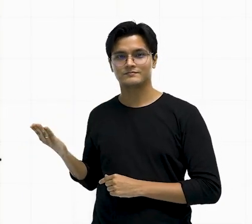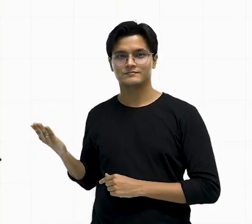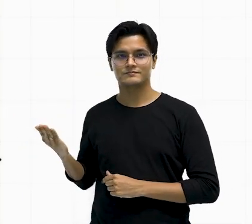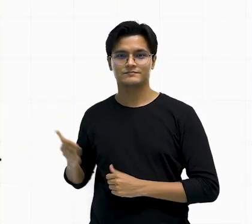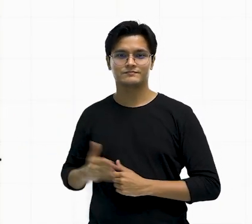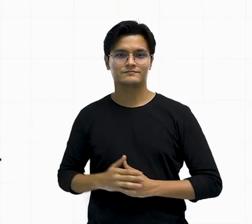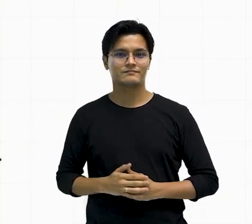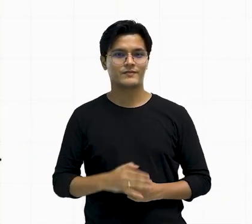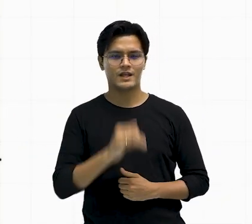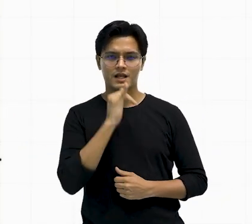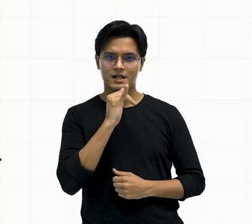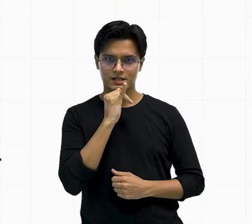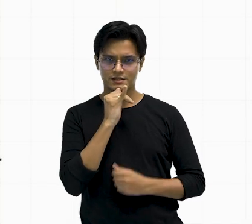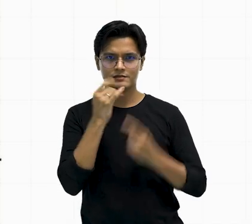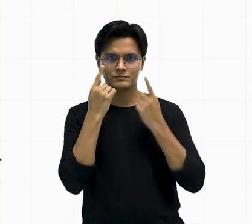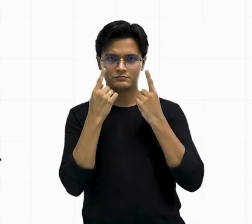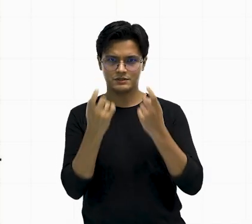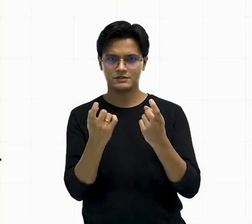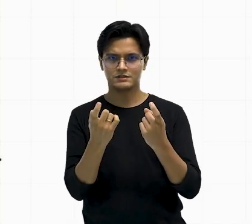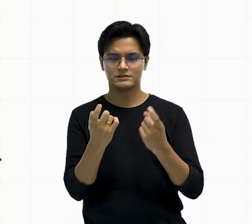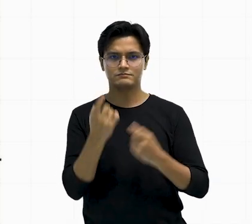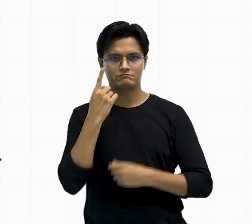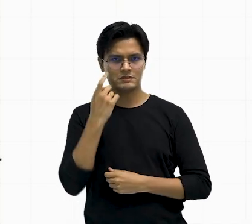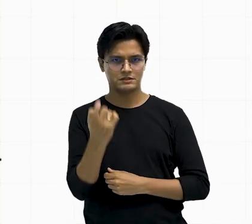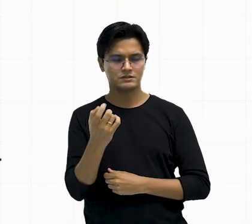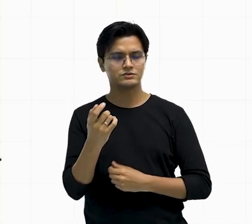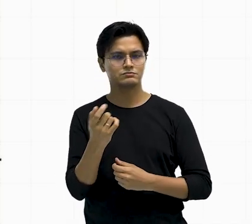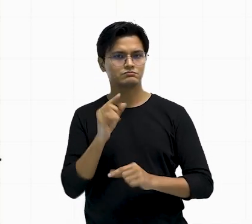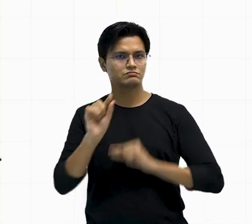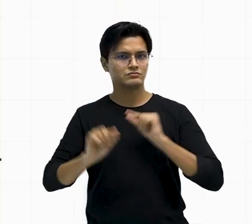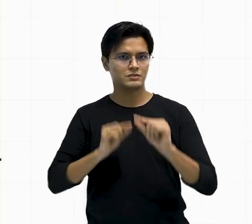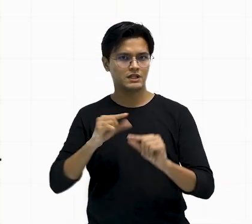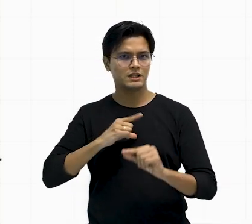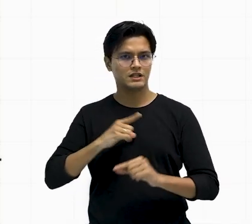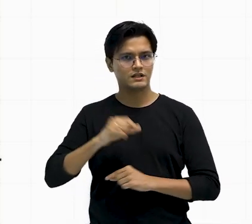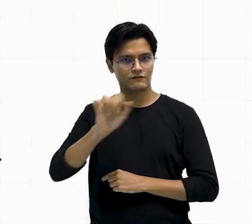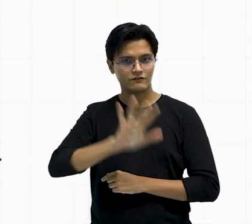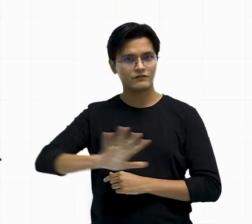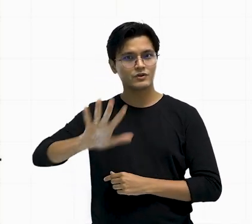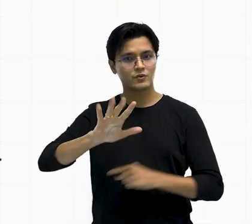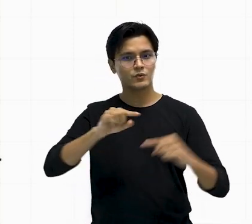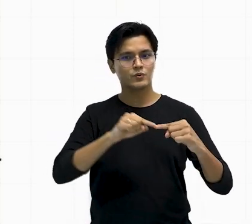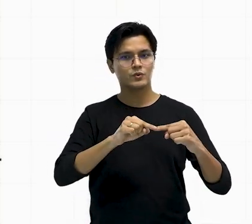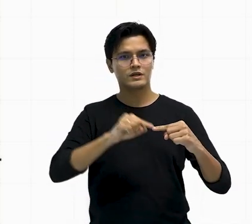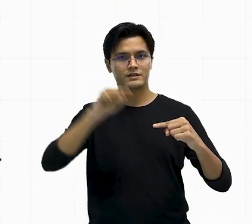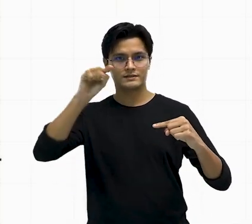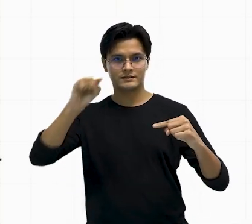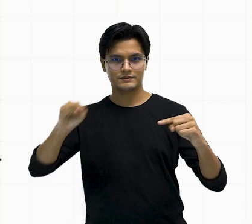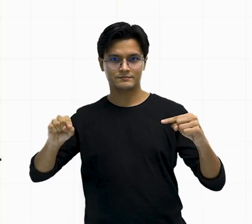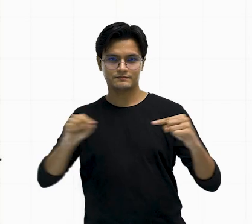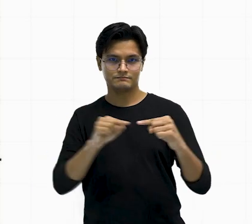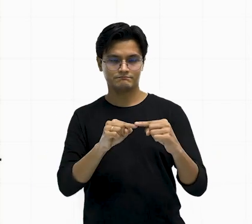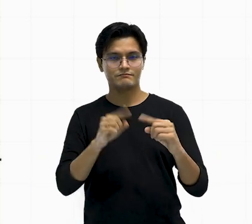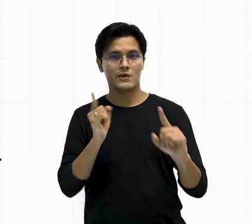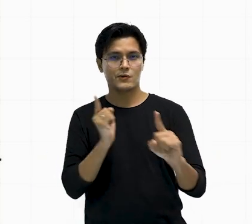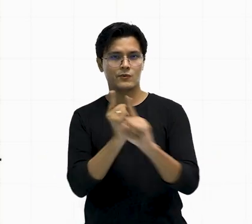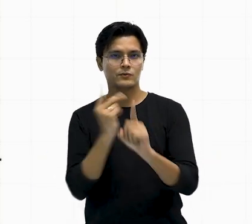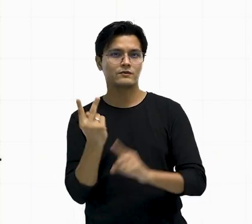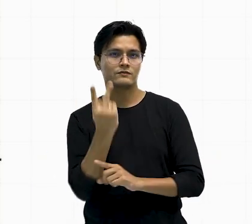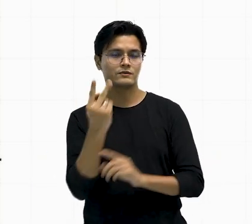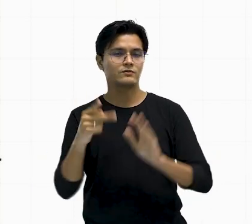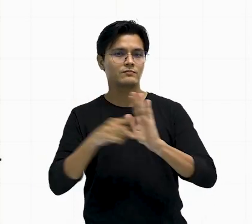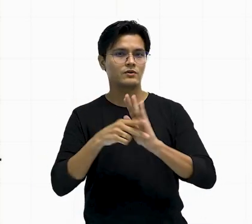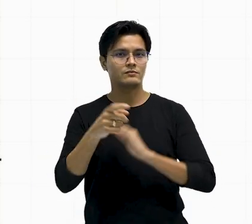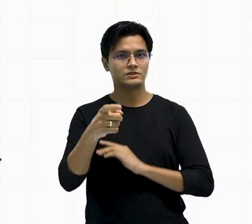um exemplo bem interessante, ó. Nós temos aí uma figura, tá? Encontre o valor de x e